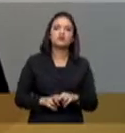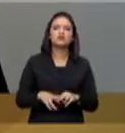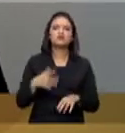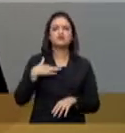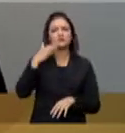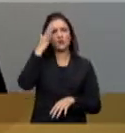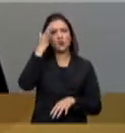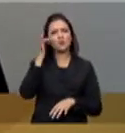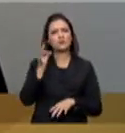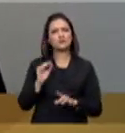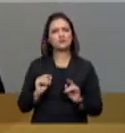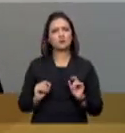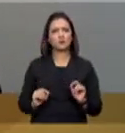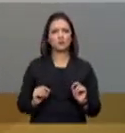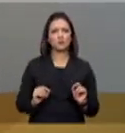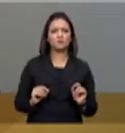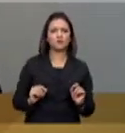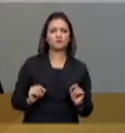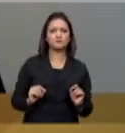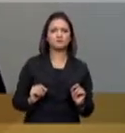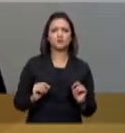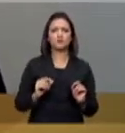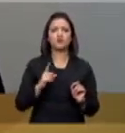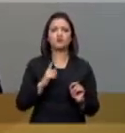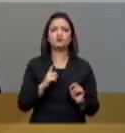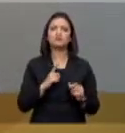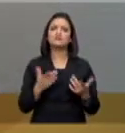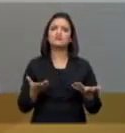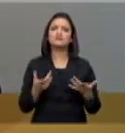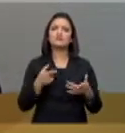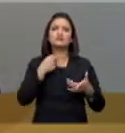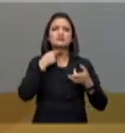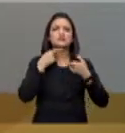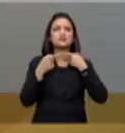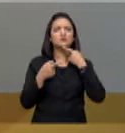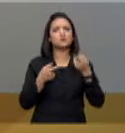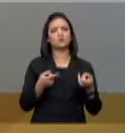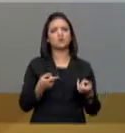indagação feita nesta arguição de descumprimento fundamental